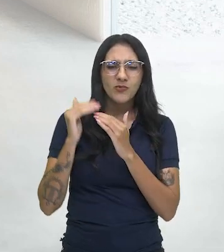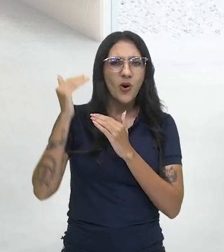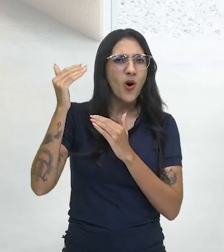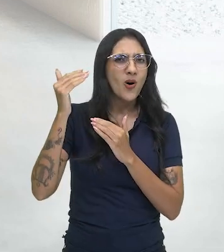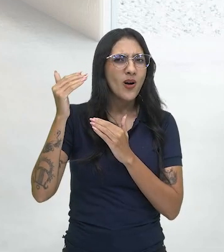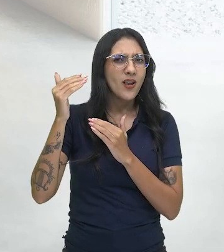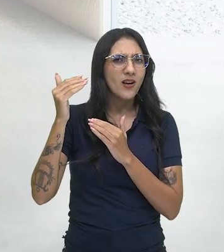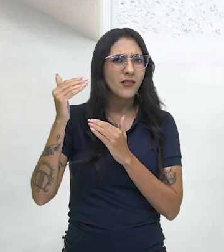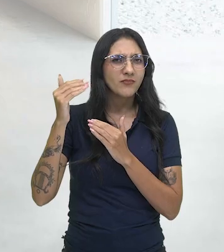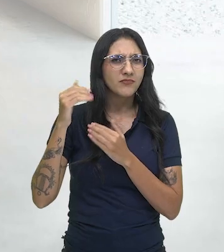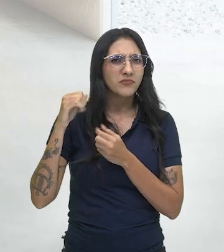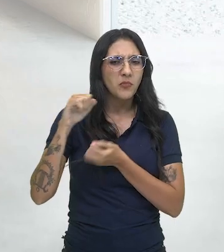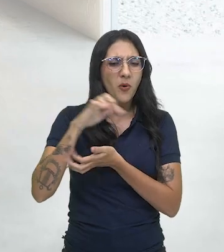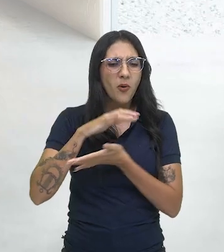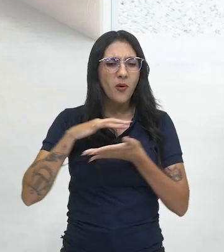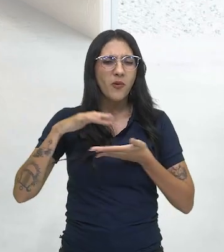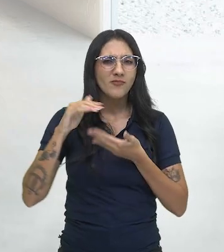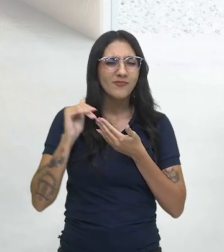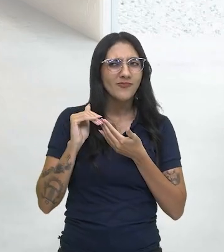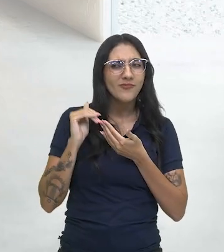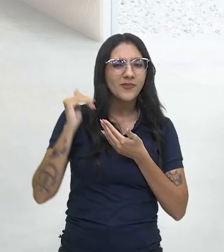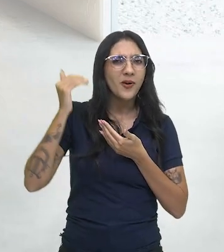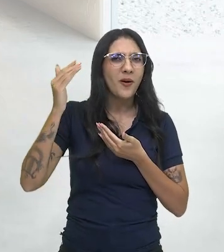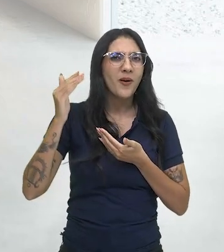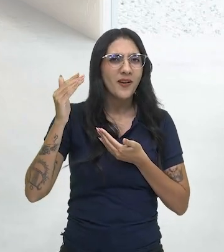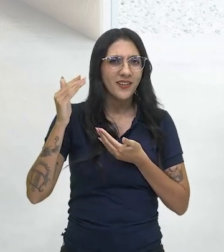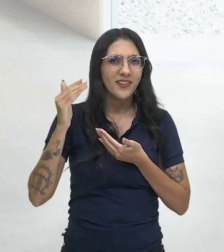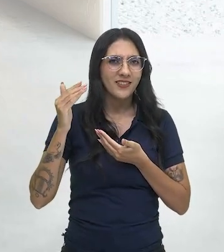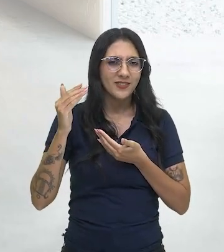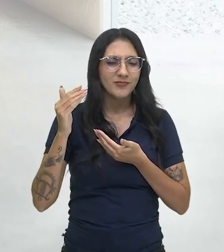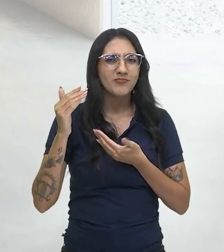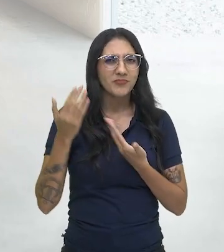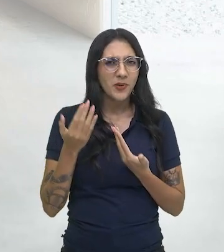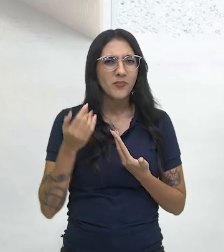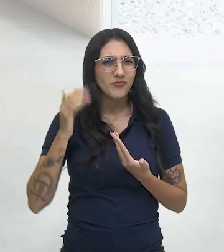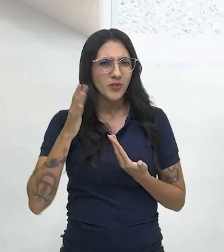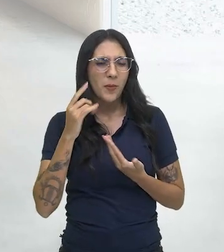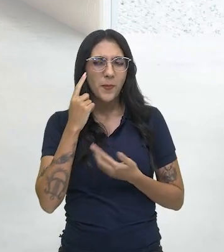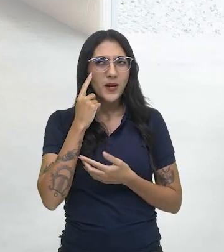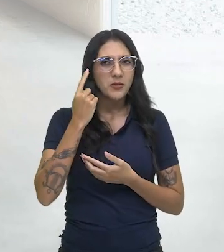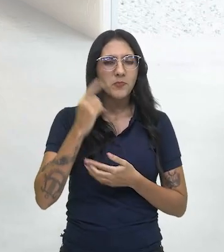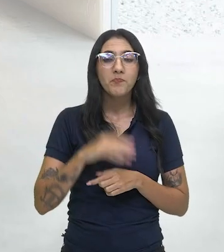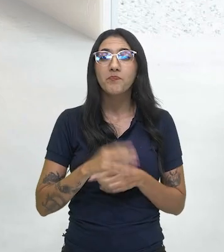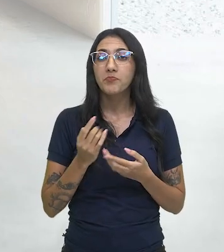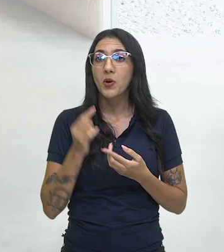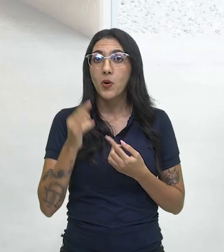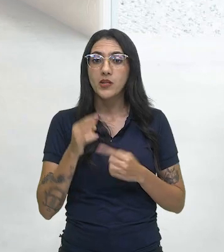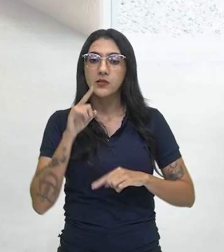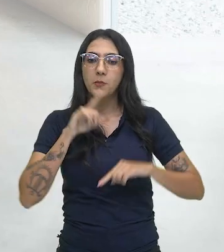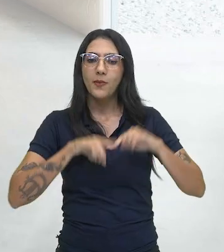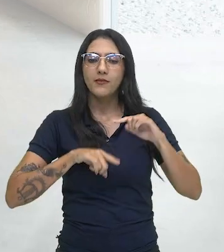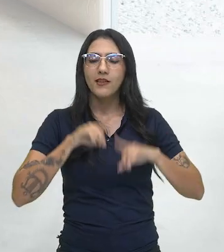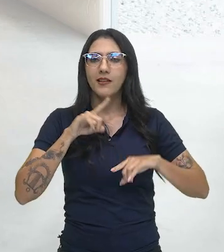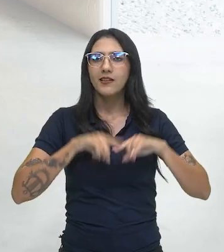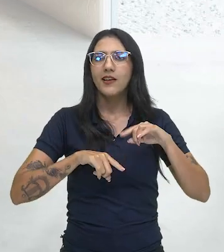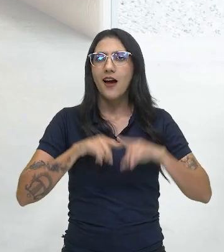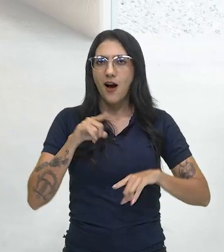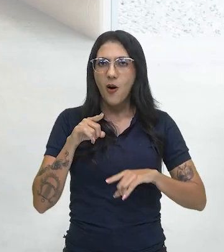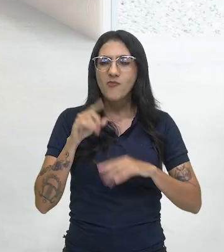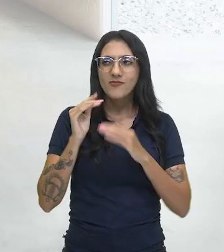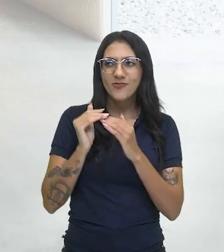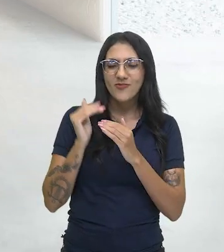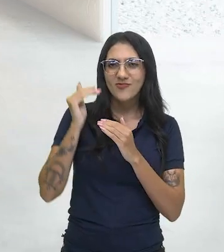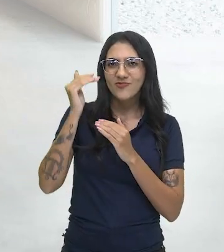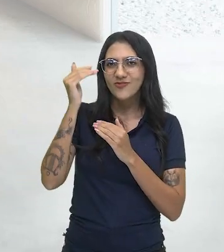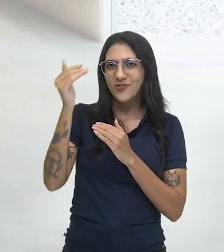A gente não, né? Eu acho que os astronautas, né? É isso mesmo. O lixo espacial, ele é um